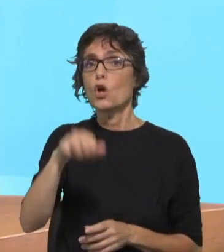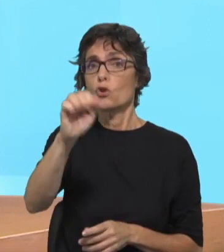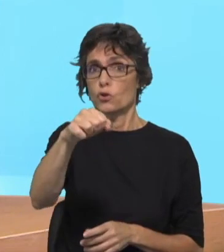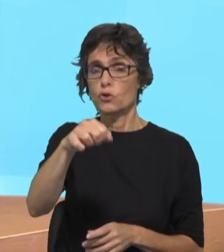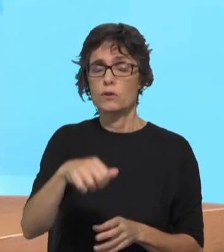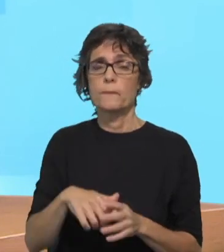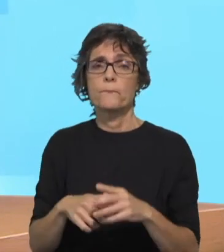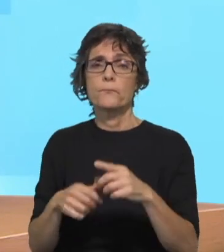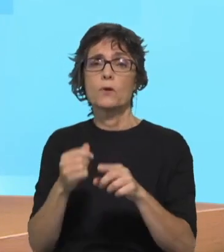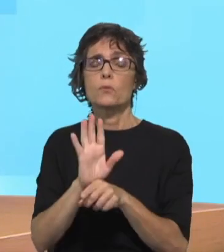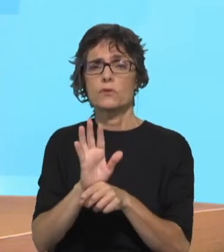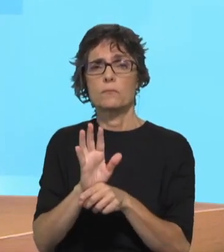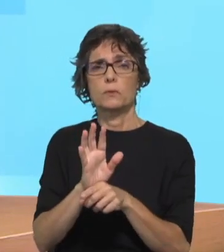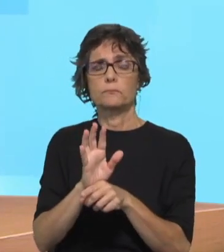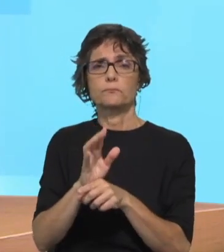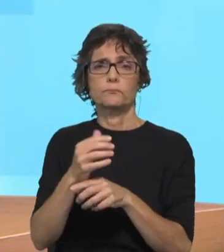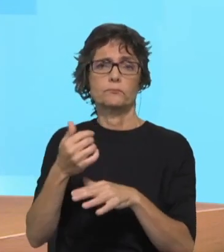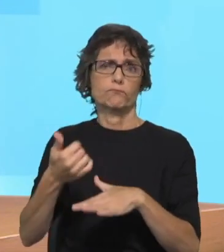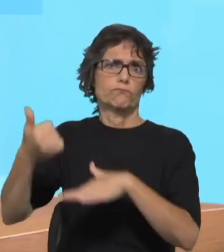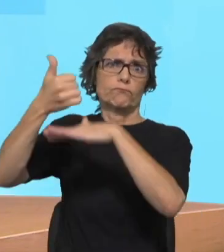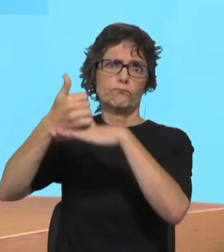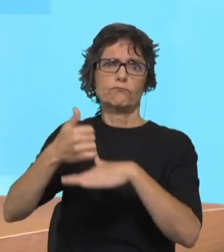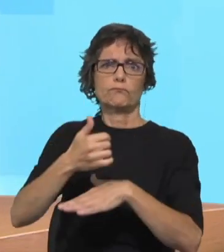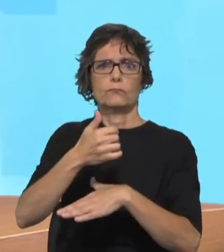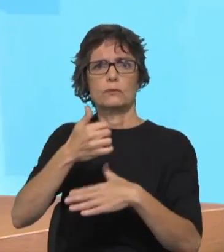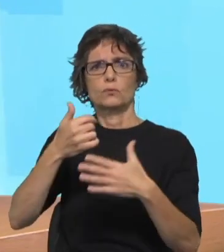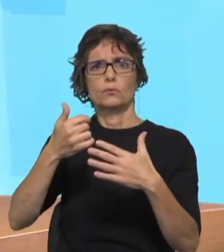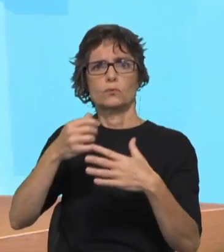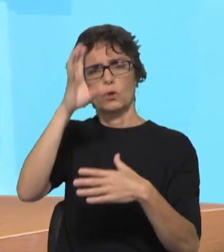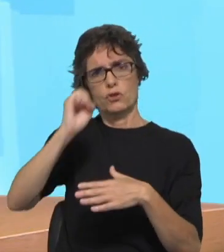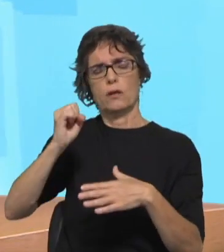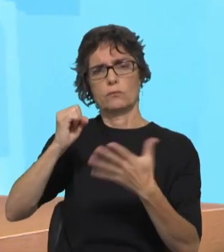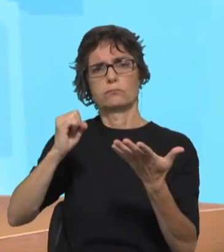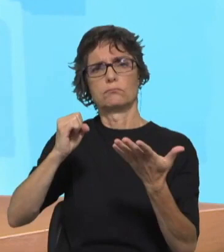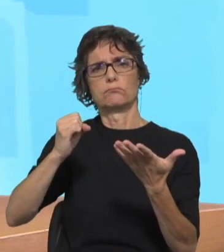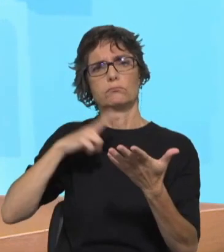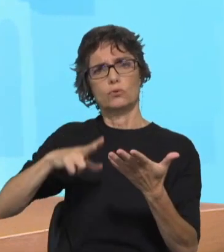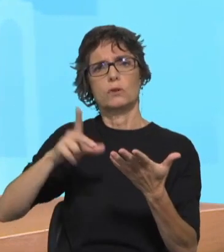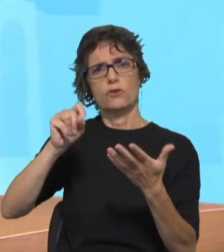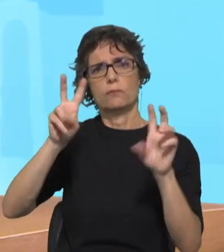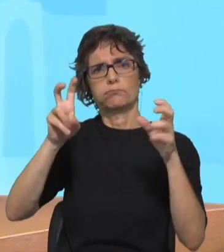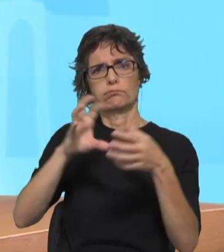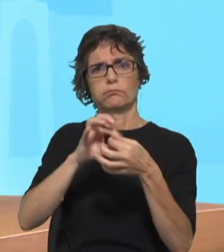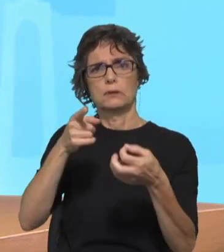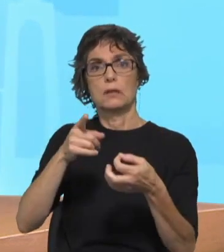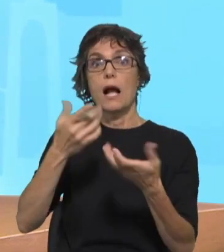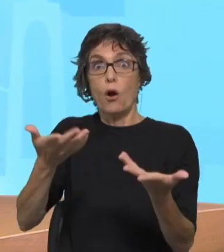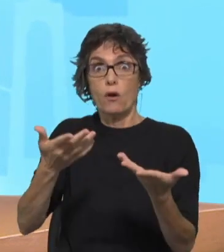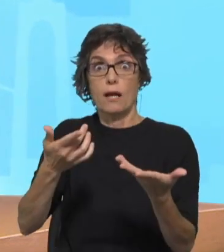vozes também dos mais altos responsáveis do Estado português a falarem desta questão. Isso é verdade. Agora, abrirem as